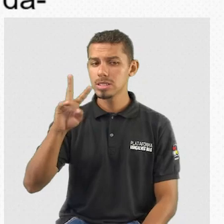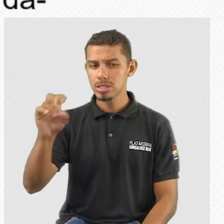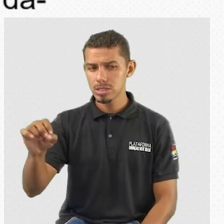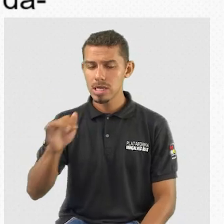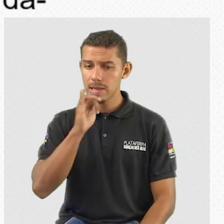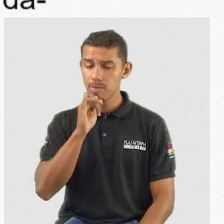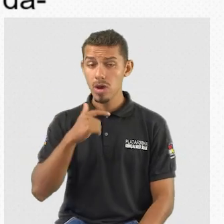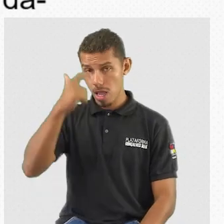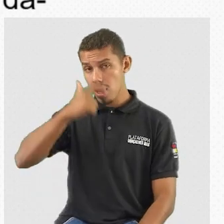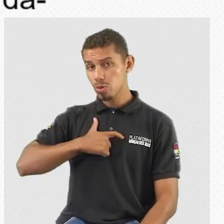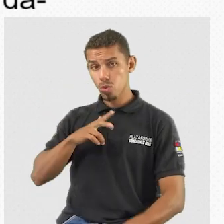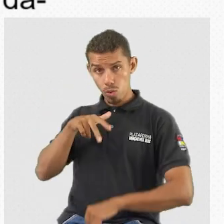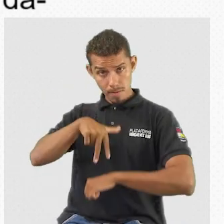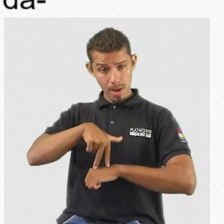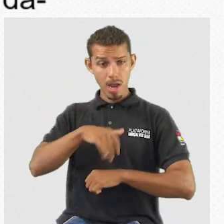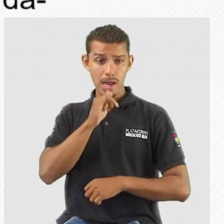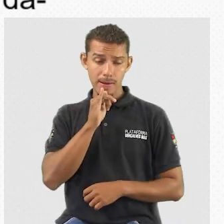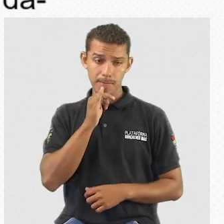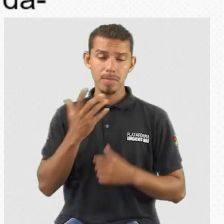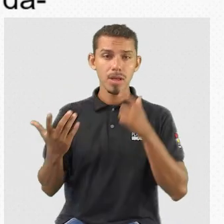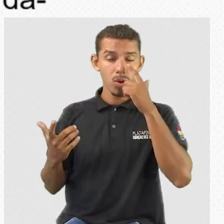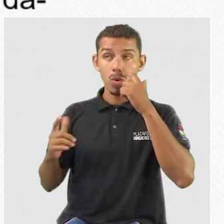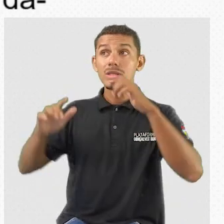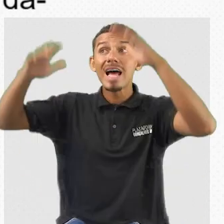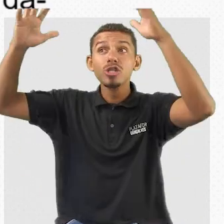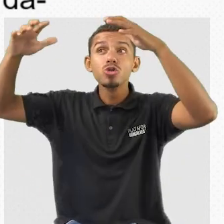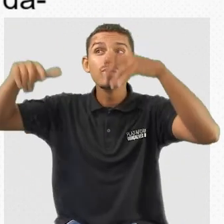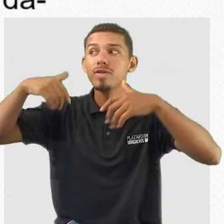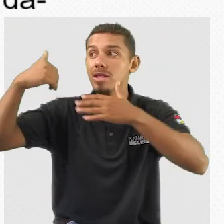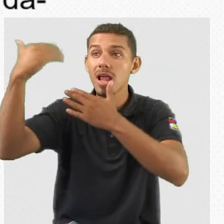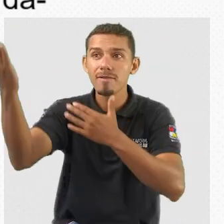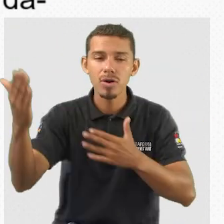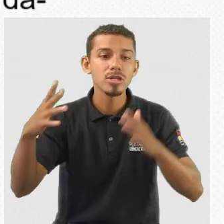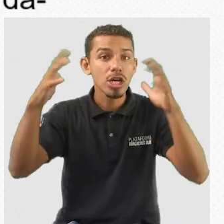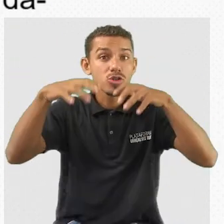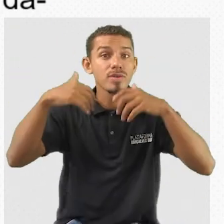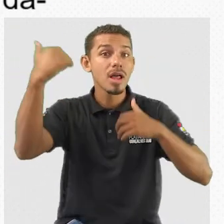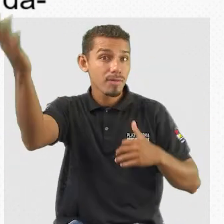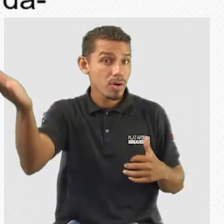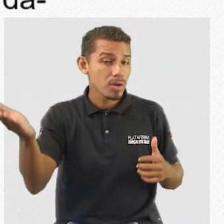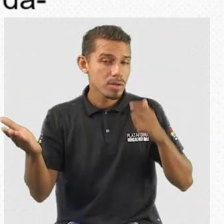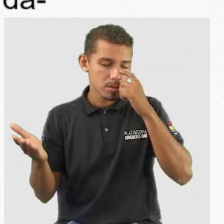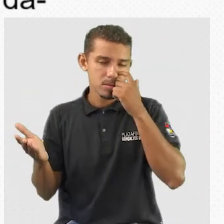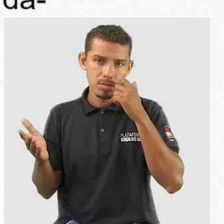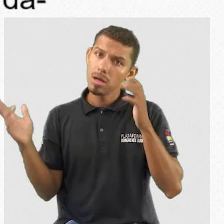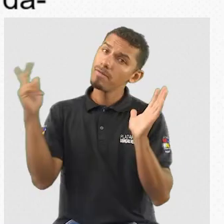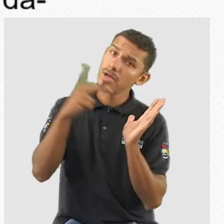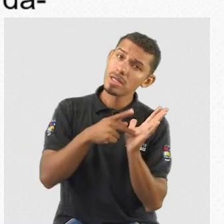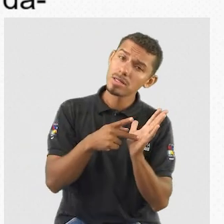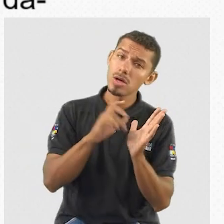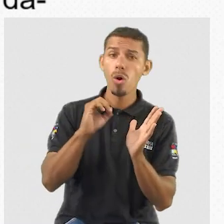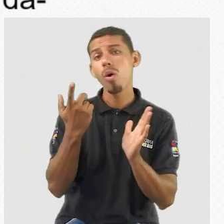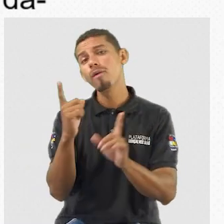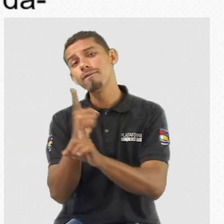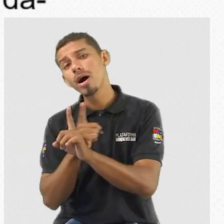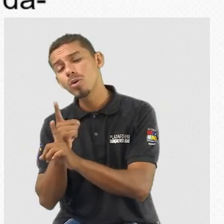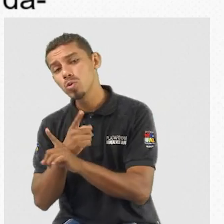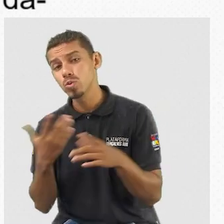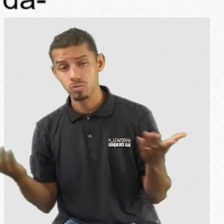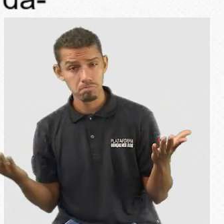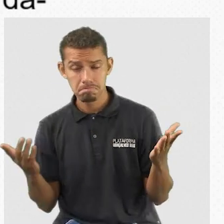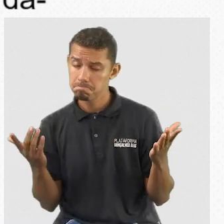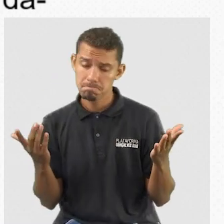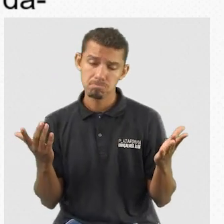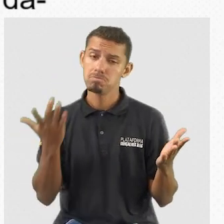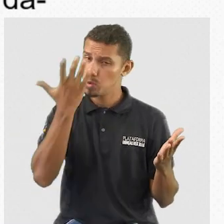coisa. Por exemplo, eu estou em pé. Aqui o exemplo é tá chovendo lá fora está chovendo. Isso pode ser verdadeiro ou pode ser falso. Agora,